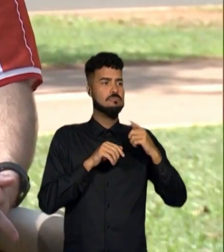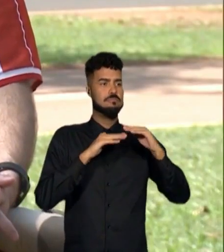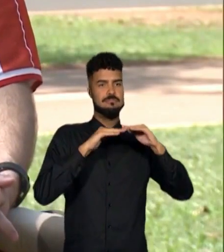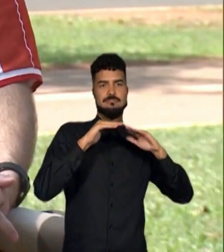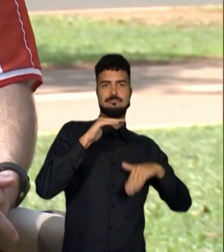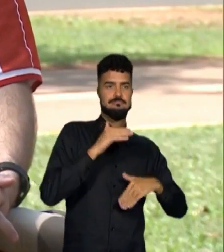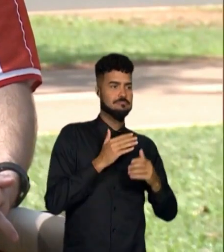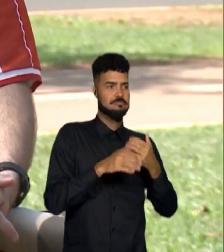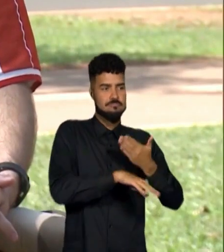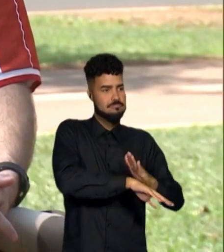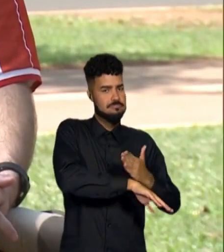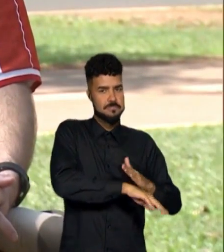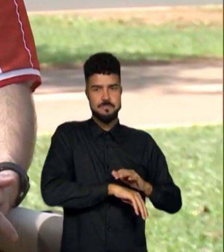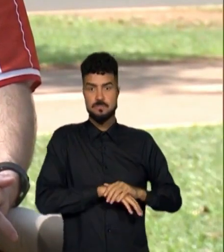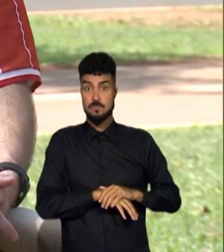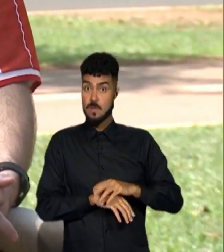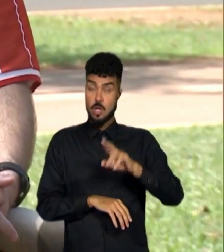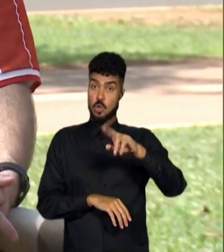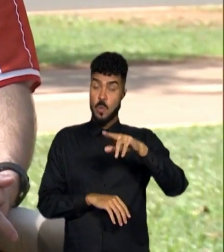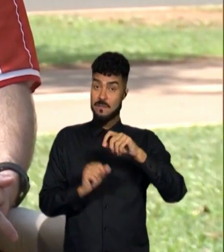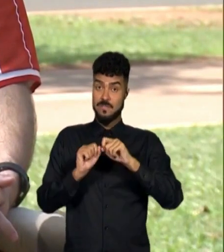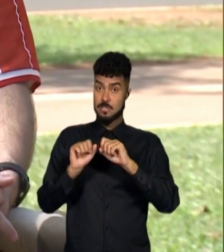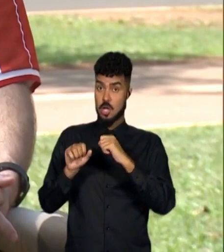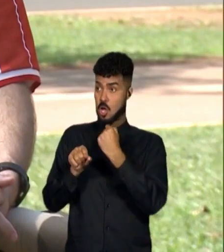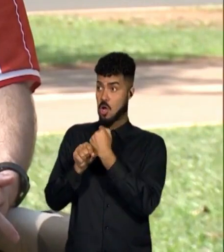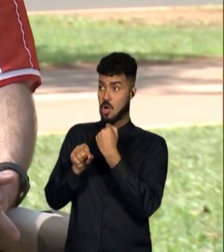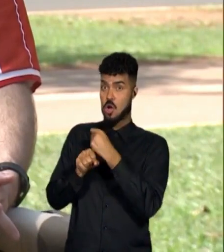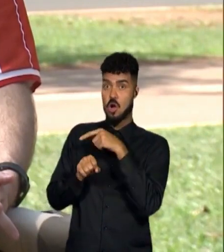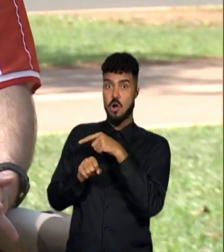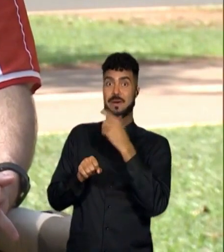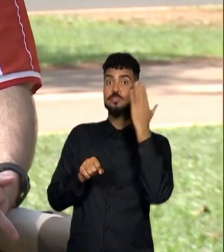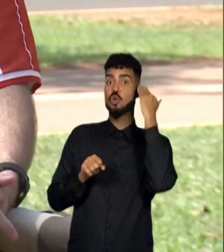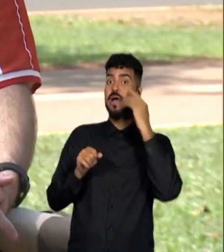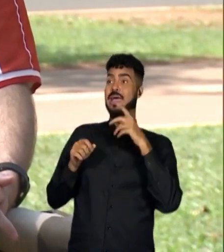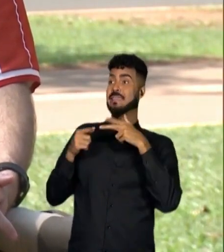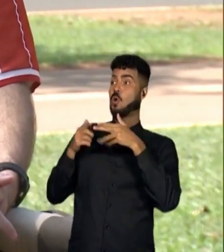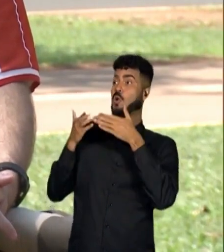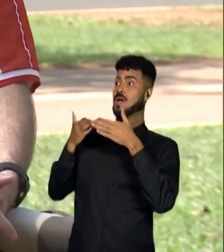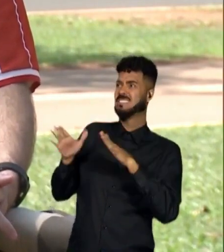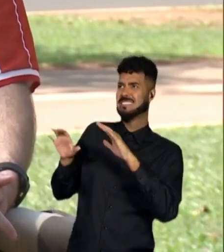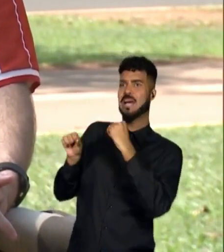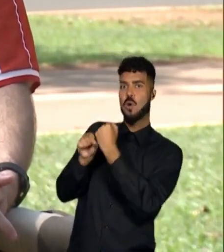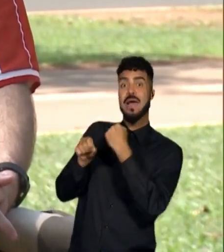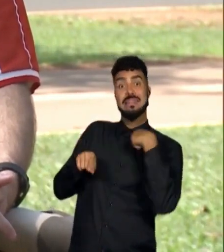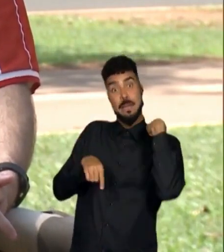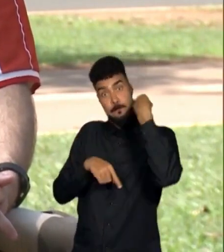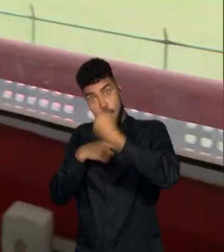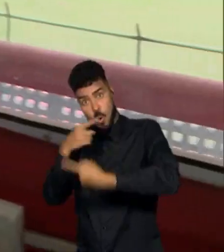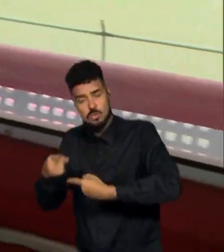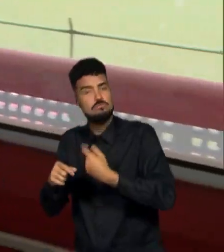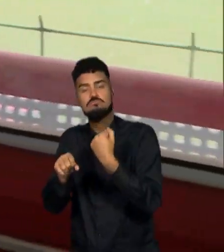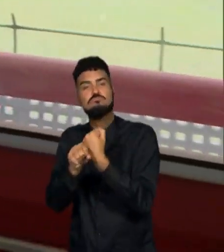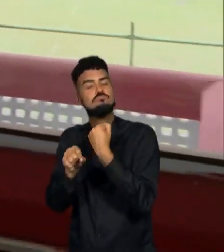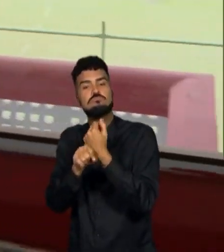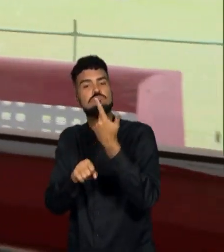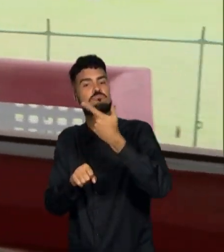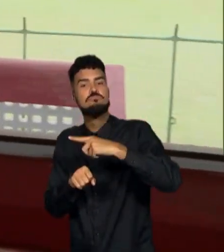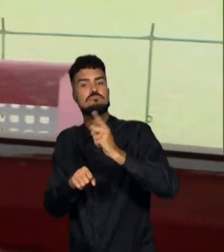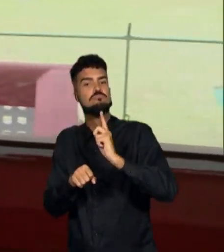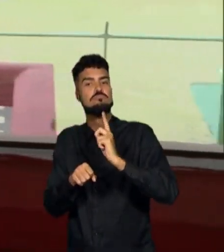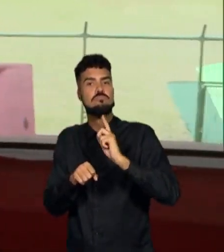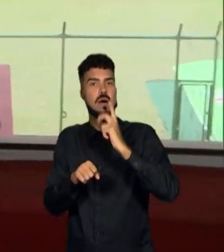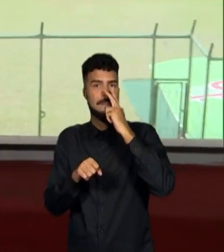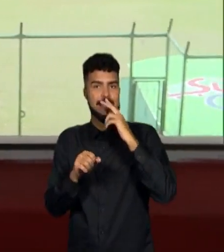obras maiores do que as que fizeram para a época da inauguração. É interessante pensar isso. Nunca houve